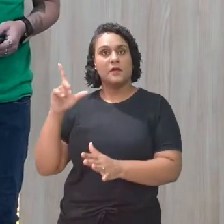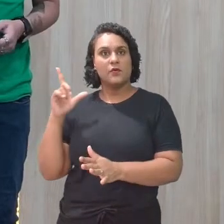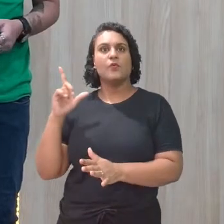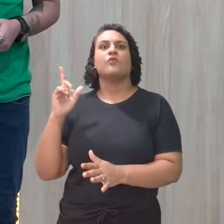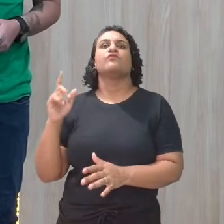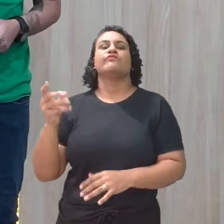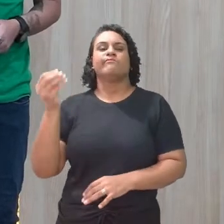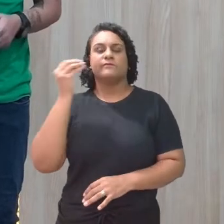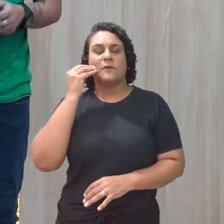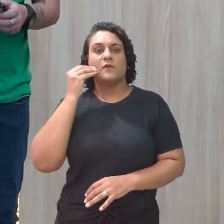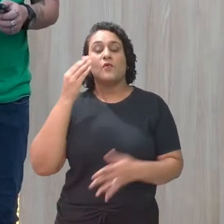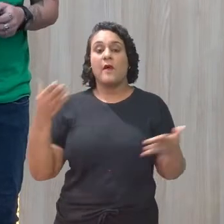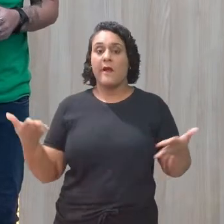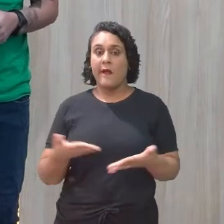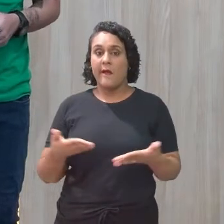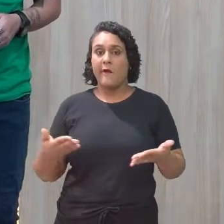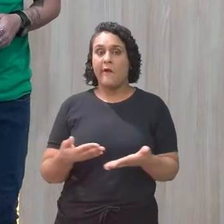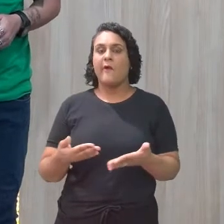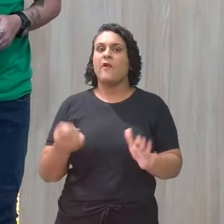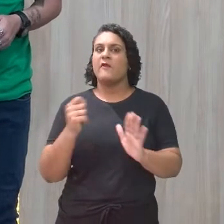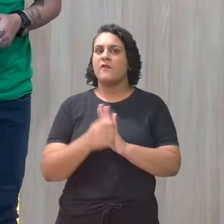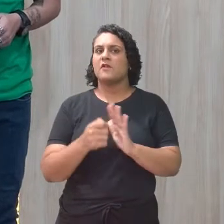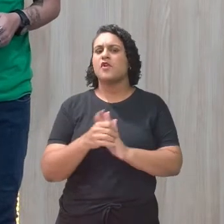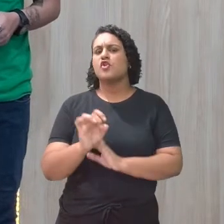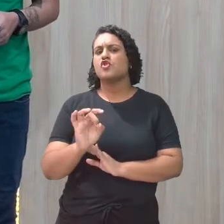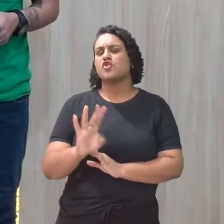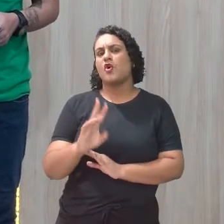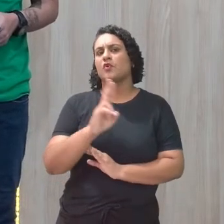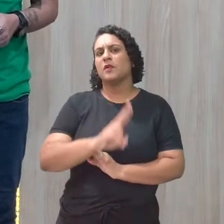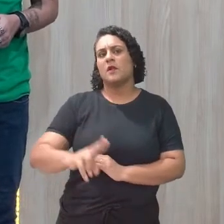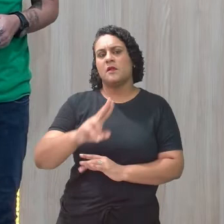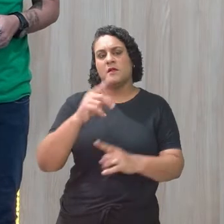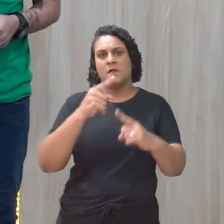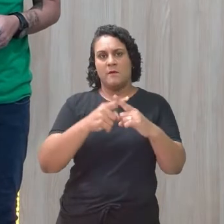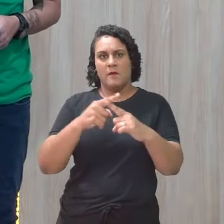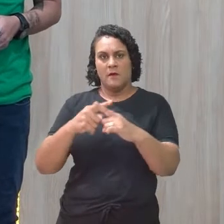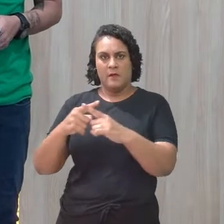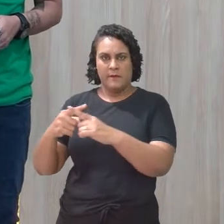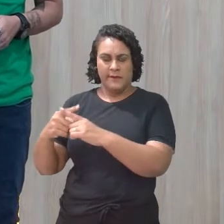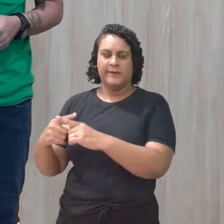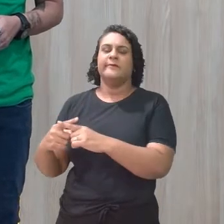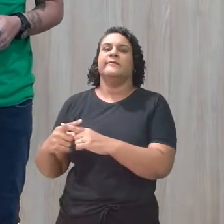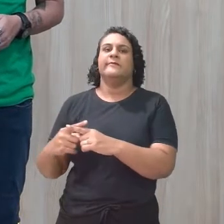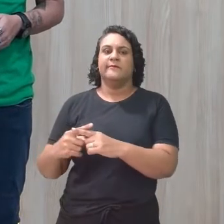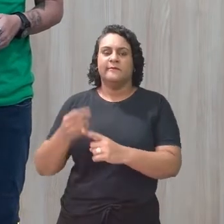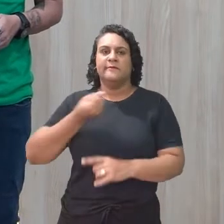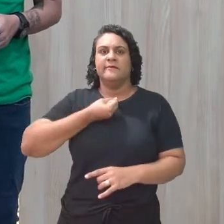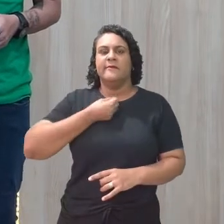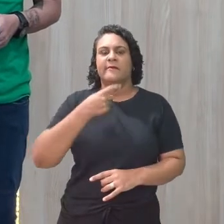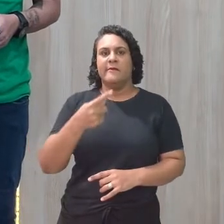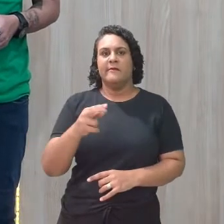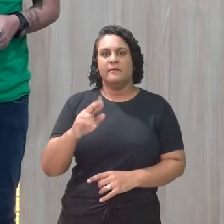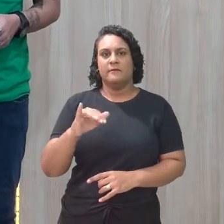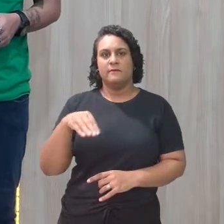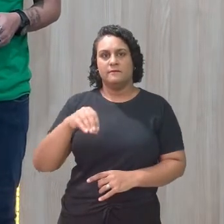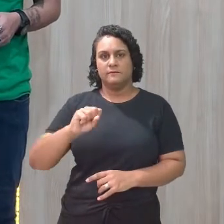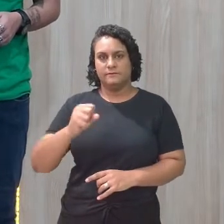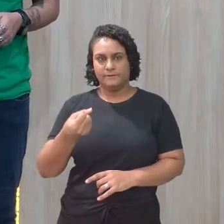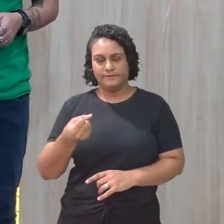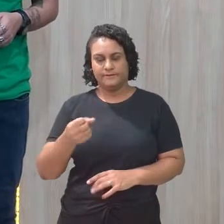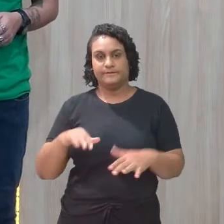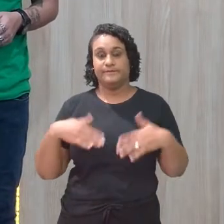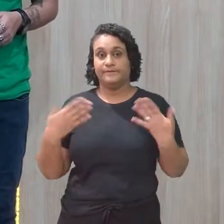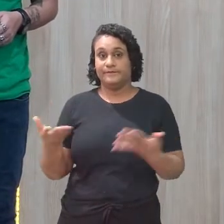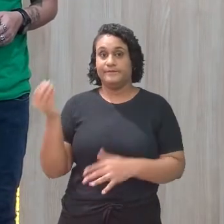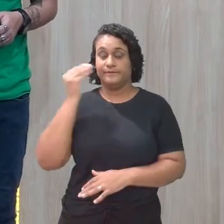vai tentar escrever apenas com uma multiplicação, apenas como um produto de números primos, tá certo? Então a gente